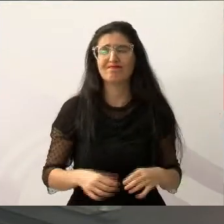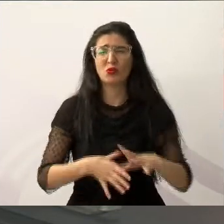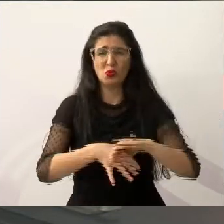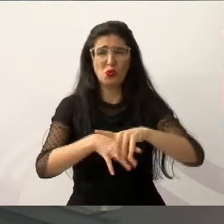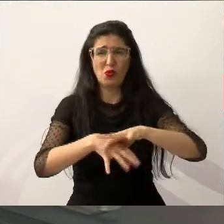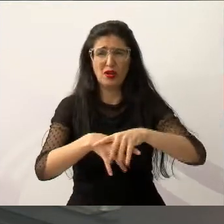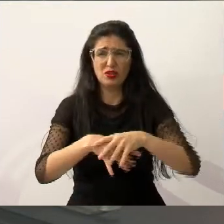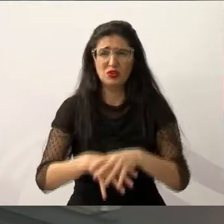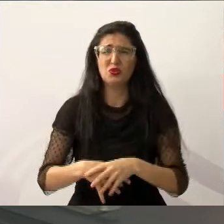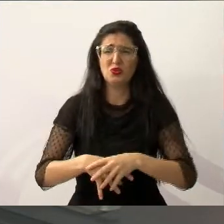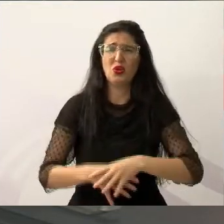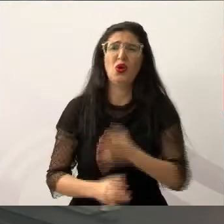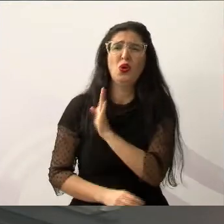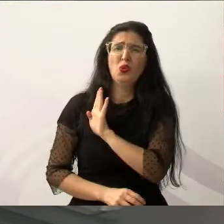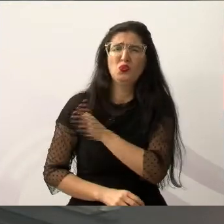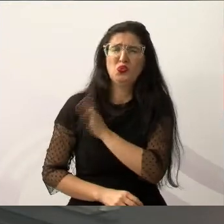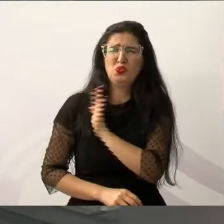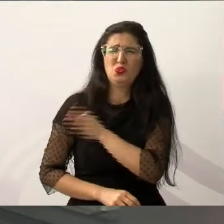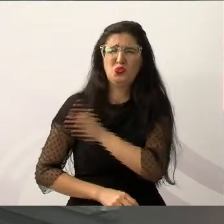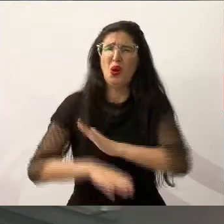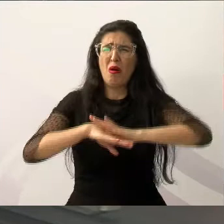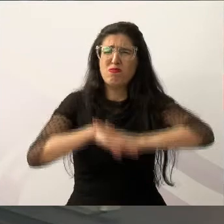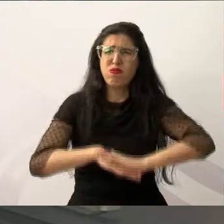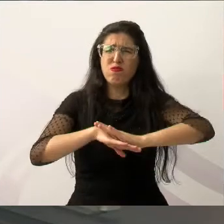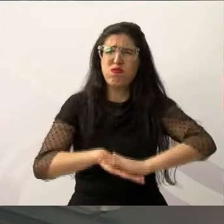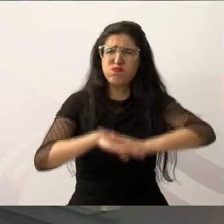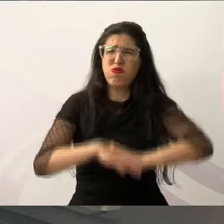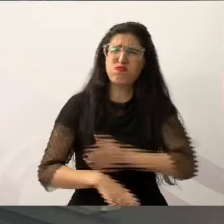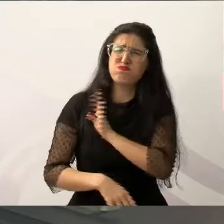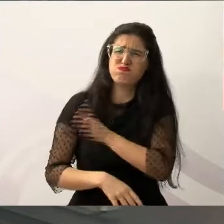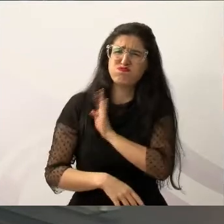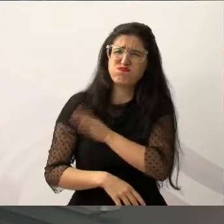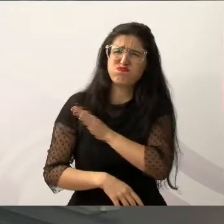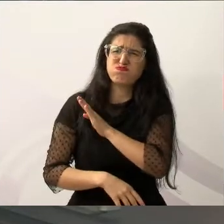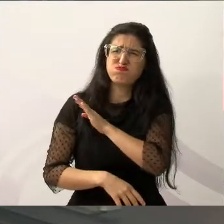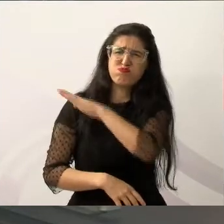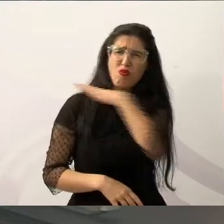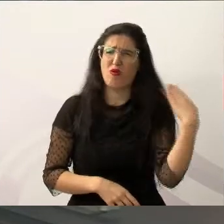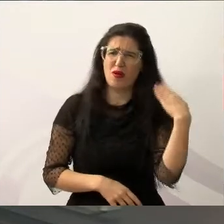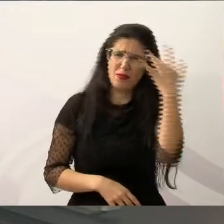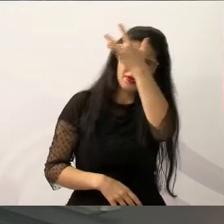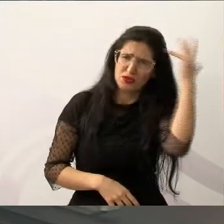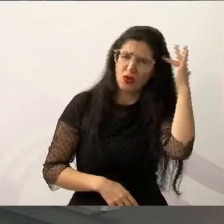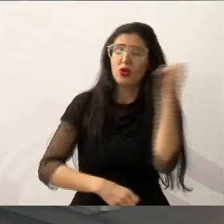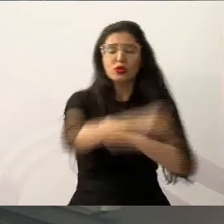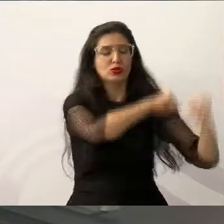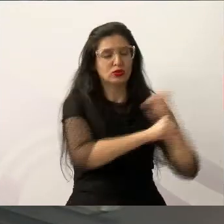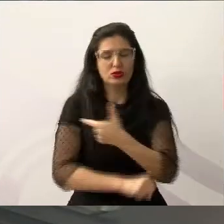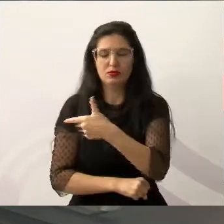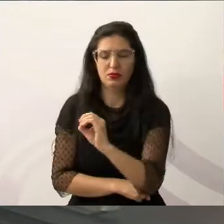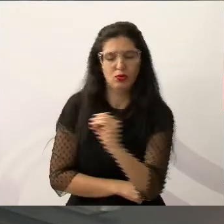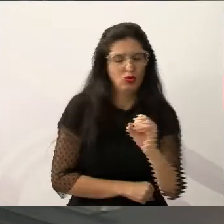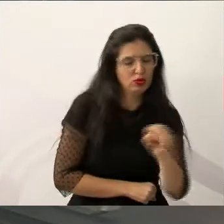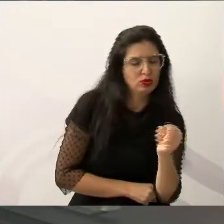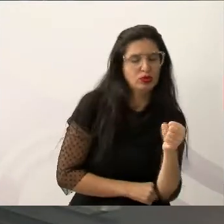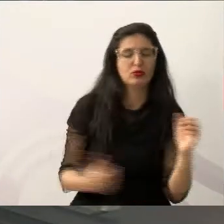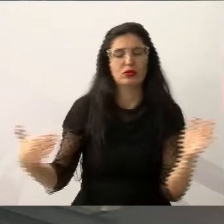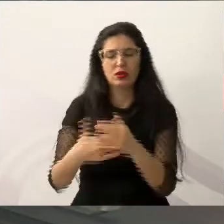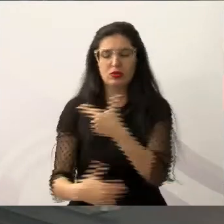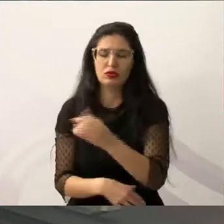doenças cardiovasculares. Entre 2008 e 2016,